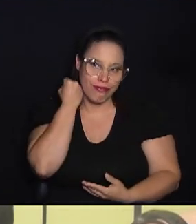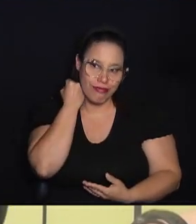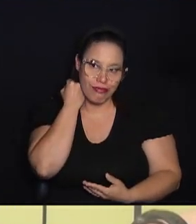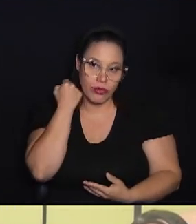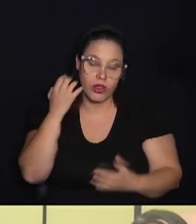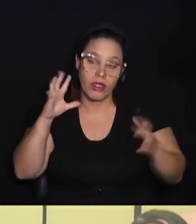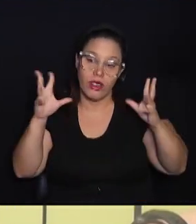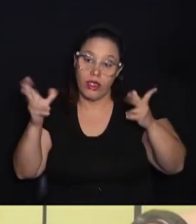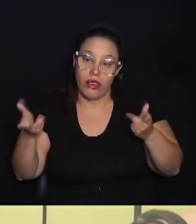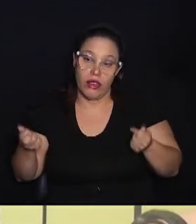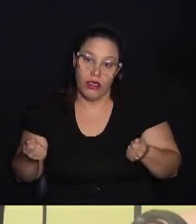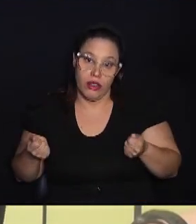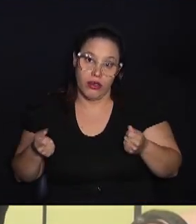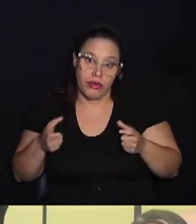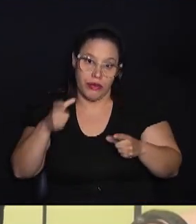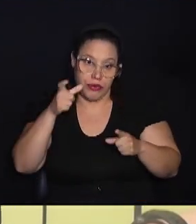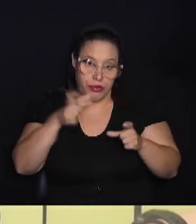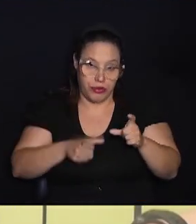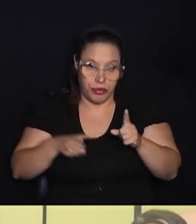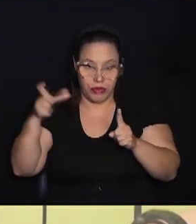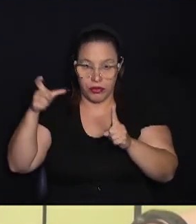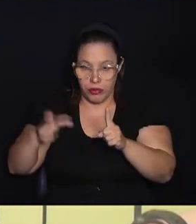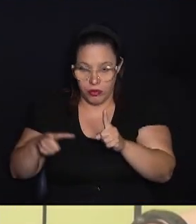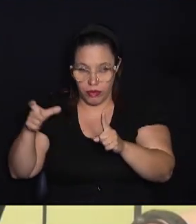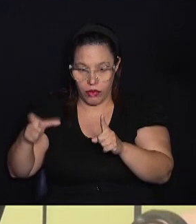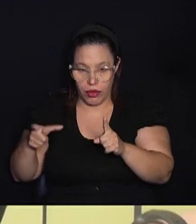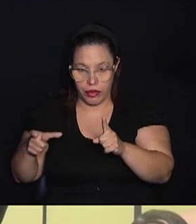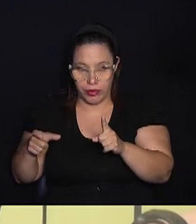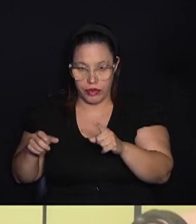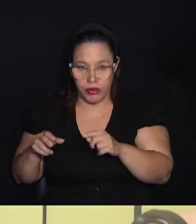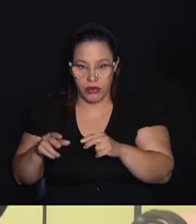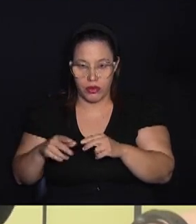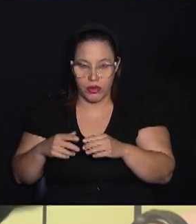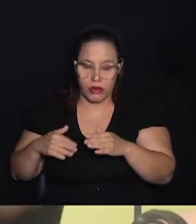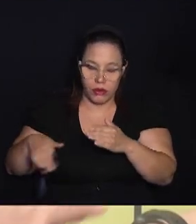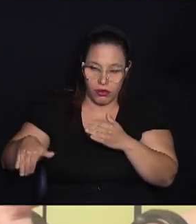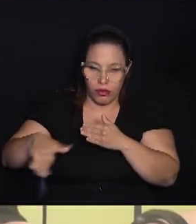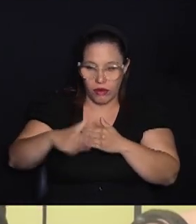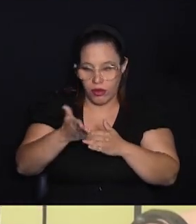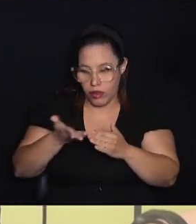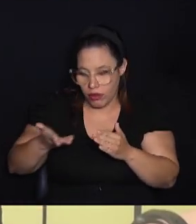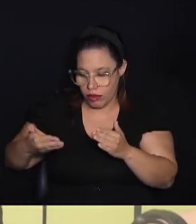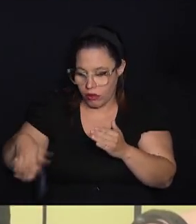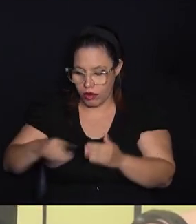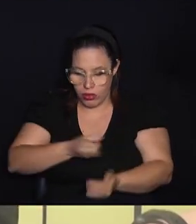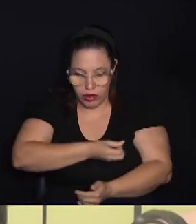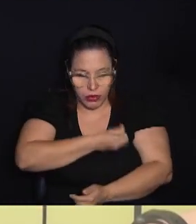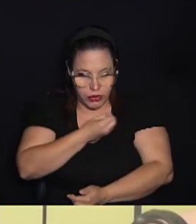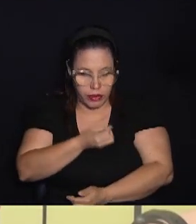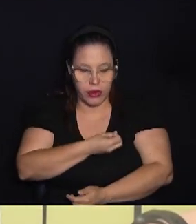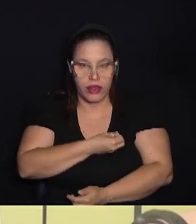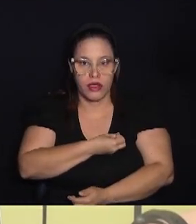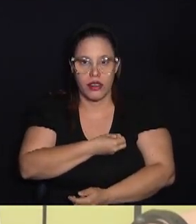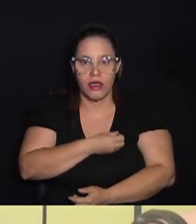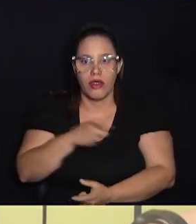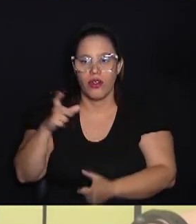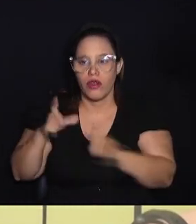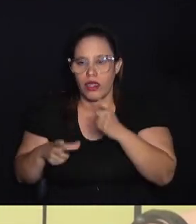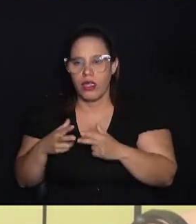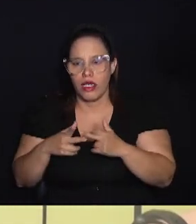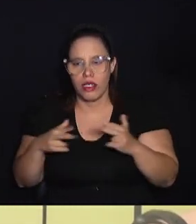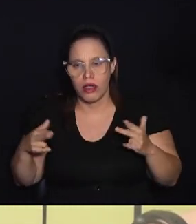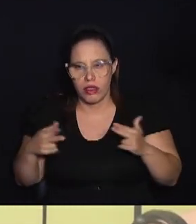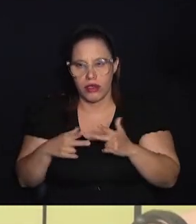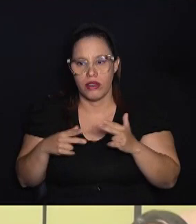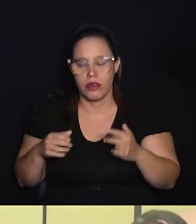com todo mundo esses corpos como eu falei que são atravessados de maneira diferente pelas linhas de opressão da própria vida eh vão ter demandas diferentes